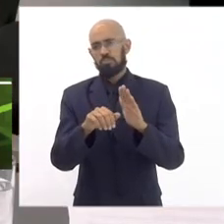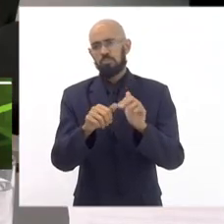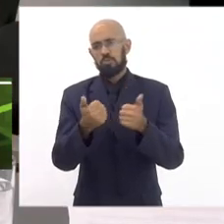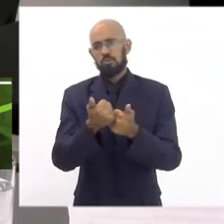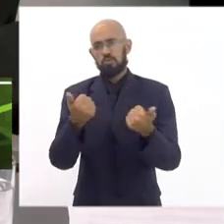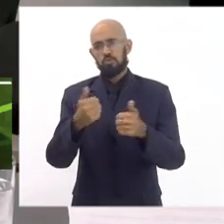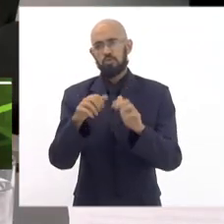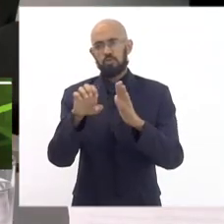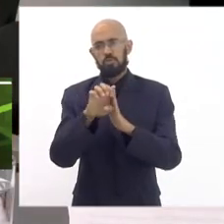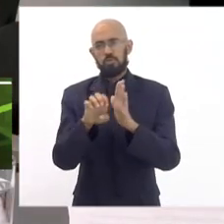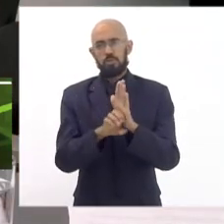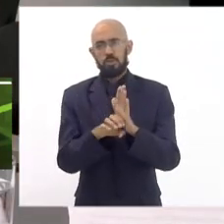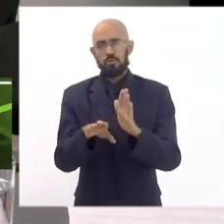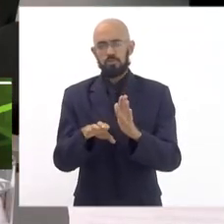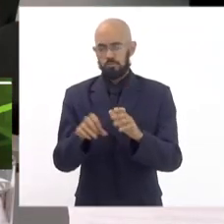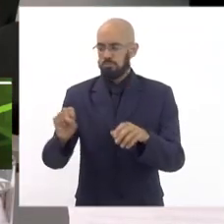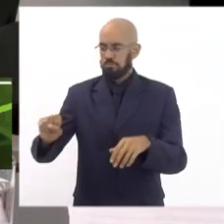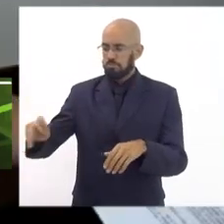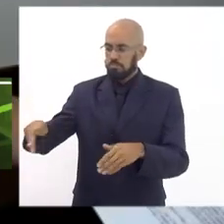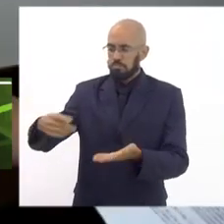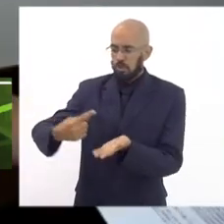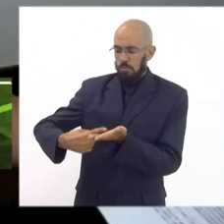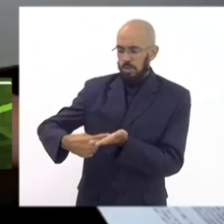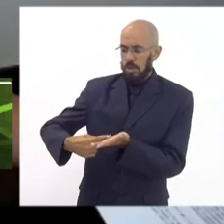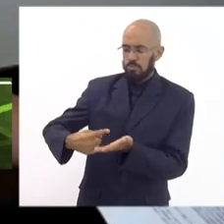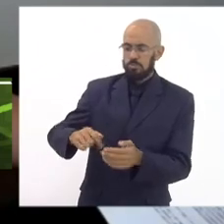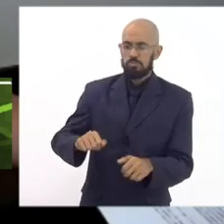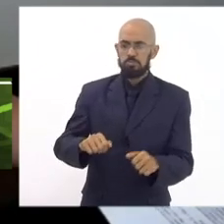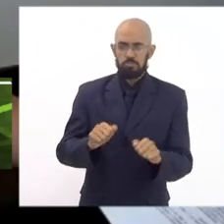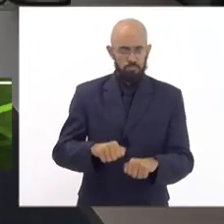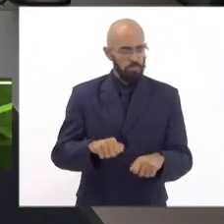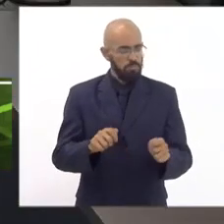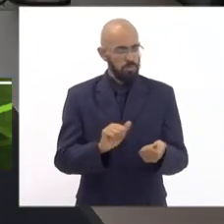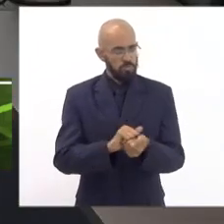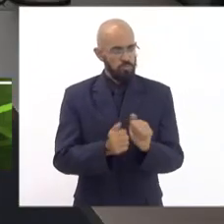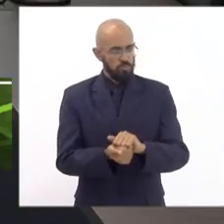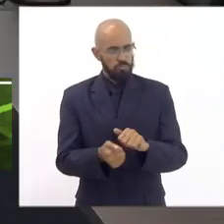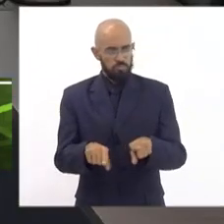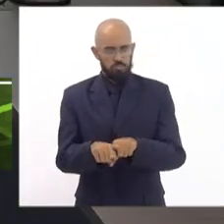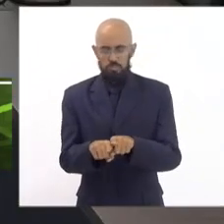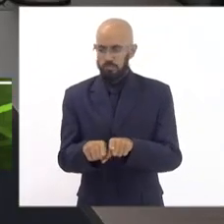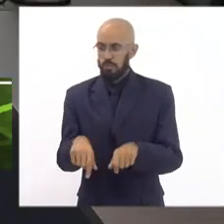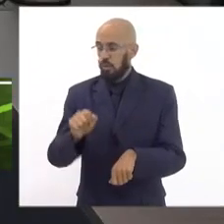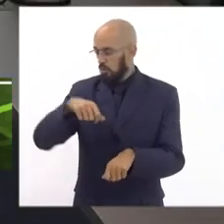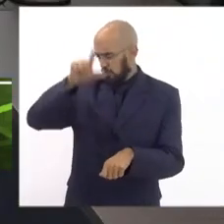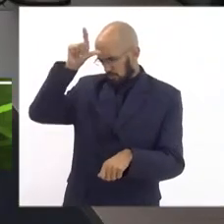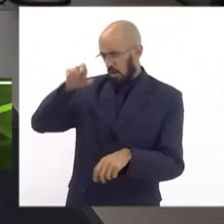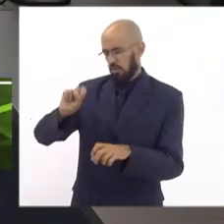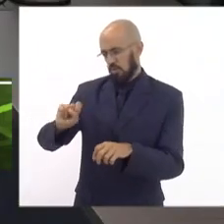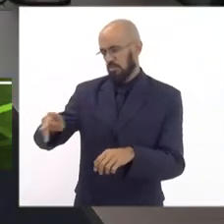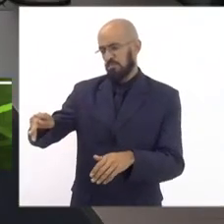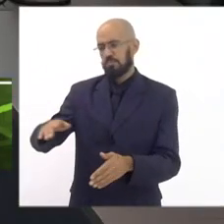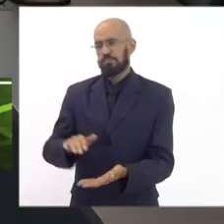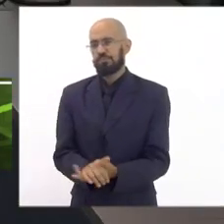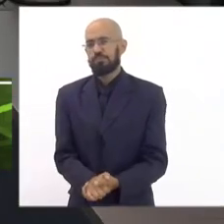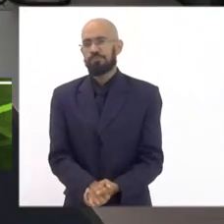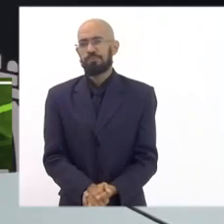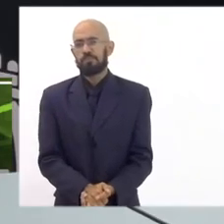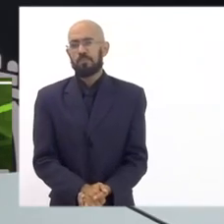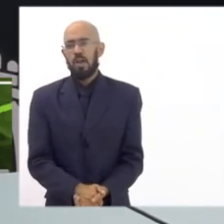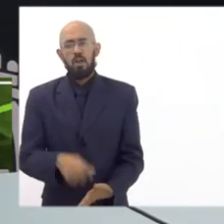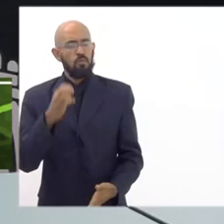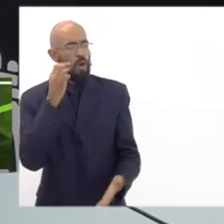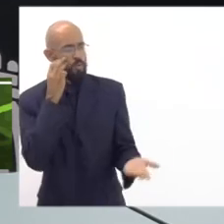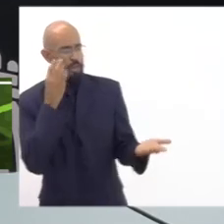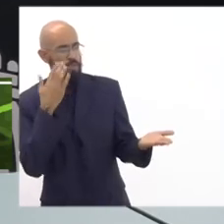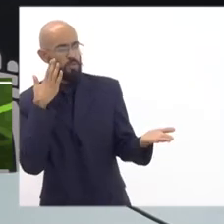gente ajustar o texto aqui, Valdec. Independente das combinado. Senhor presidente. Aqui. Deputado Luiz Paulo. Deputado Valdec, eu sei que o